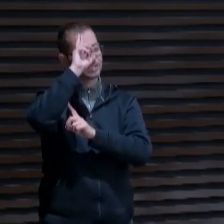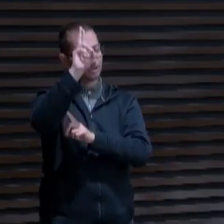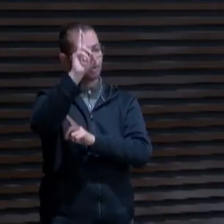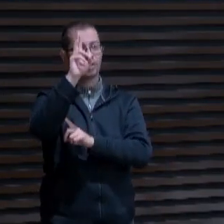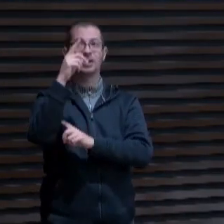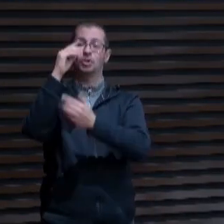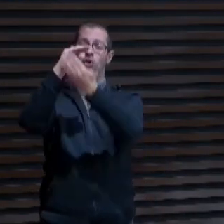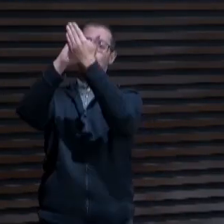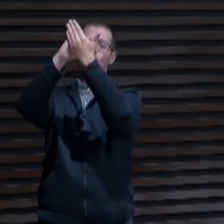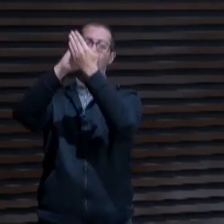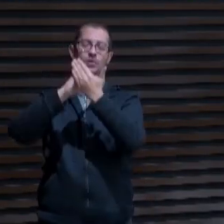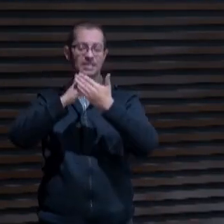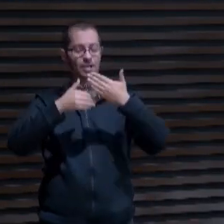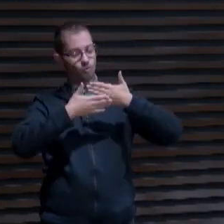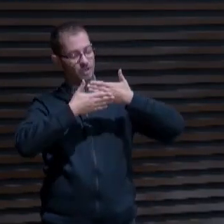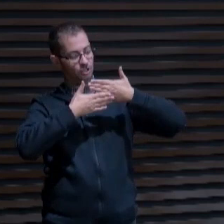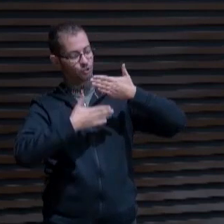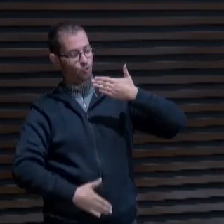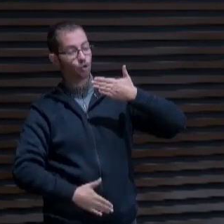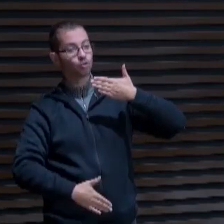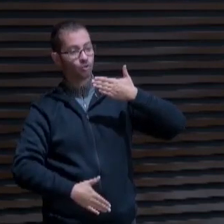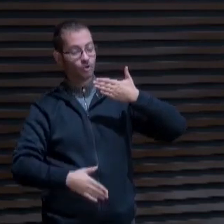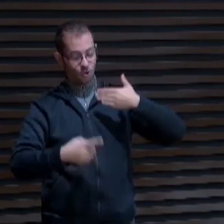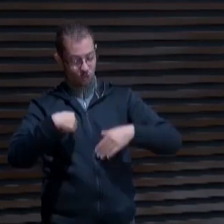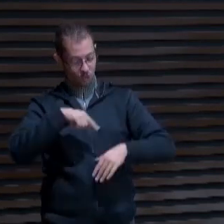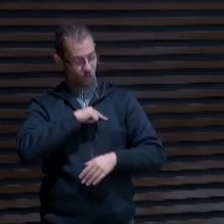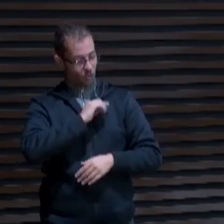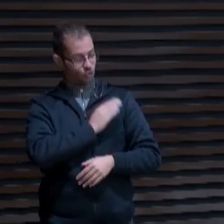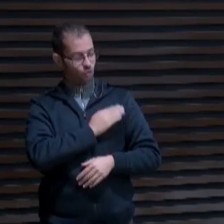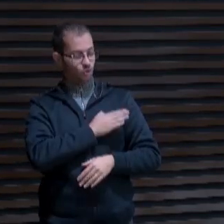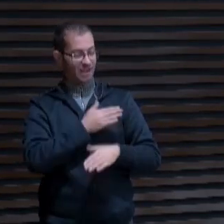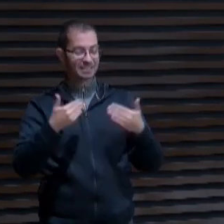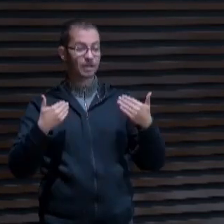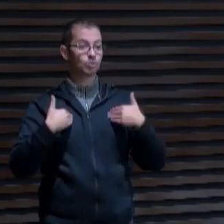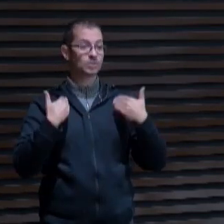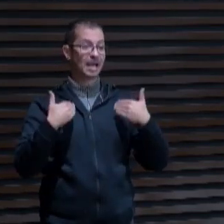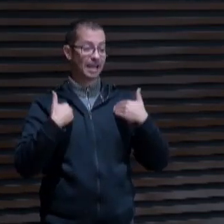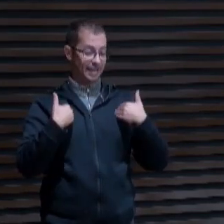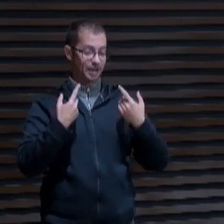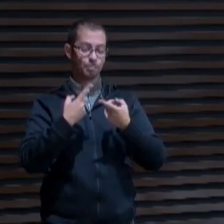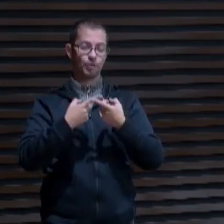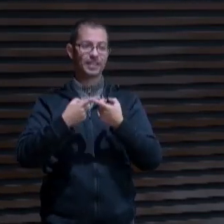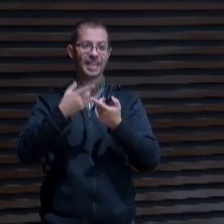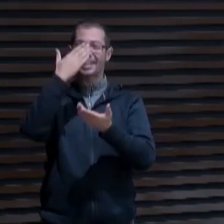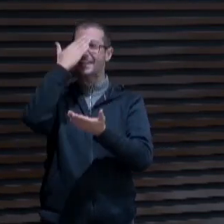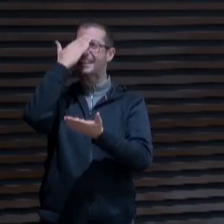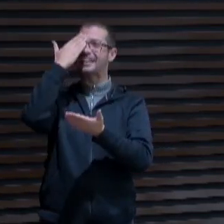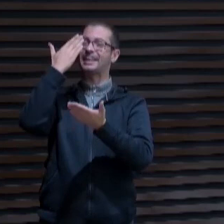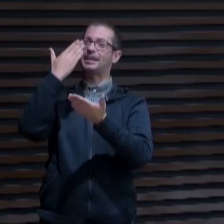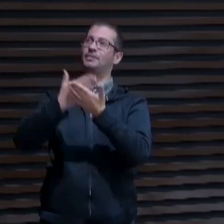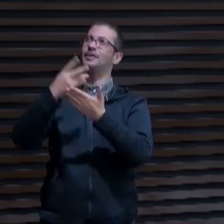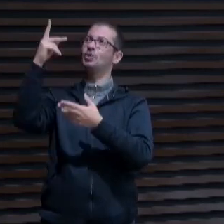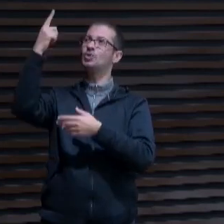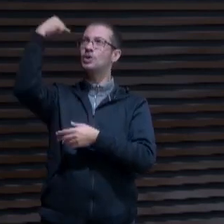auxílio e escudo. Nele o nosso coração se alegra, pois confiamos em seu santo